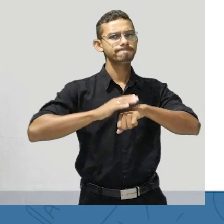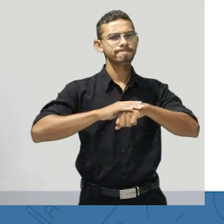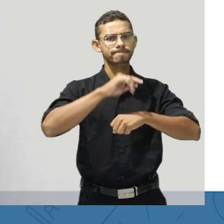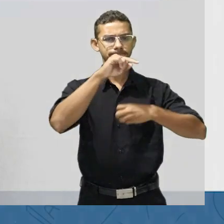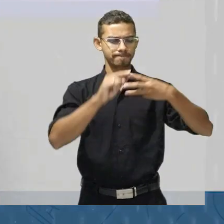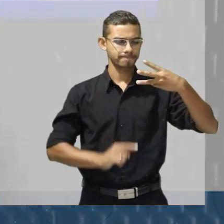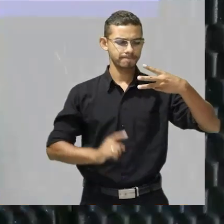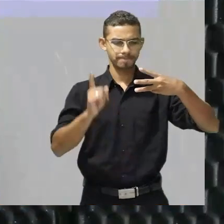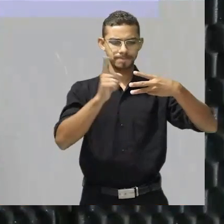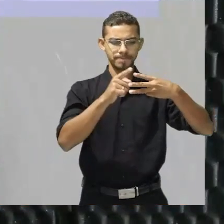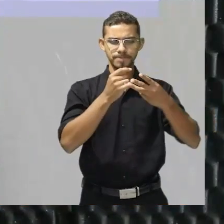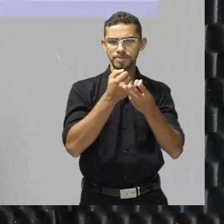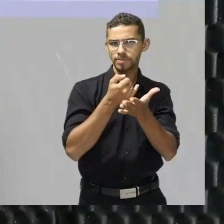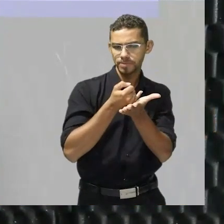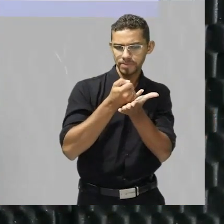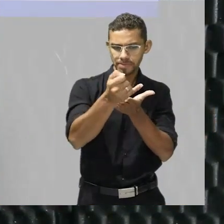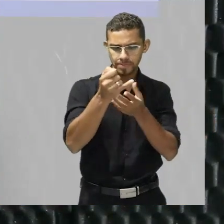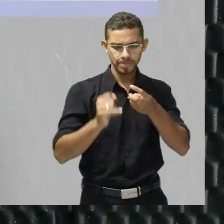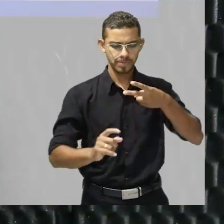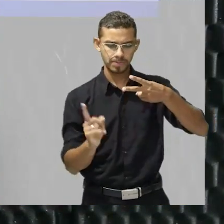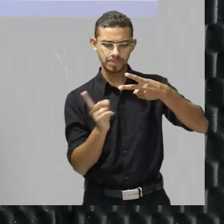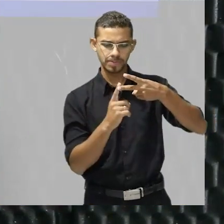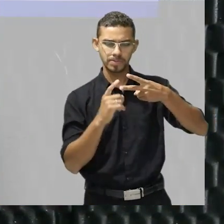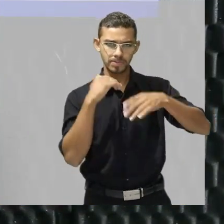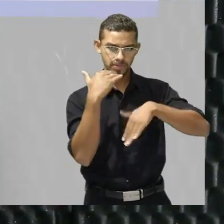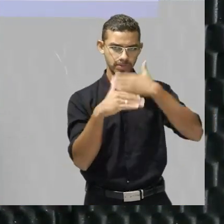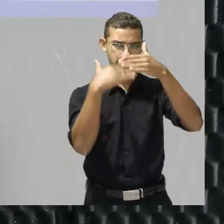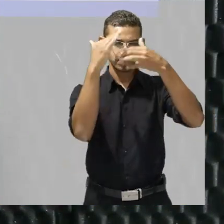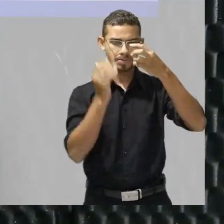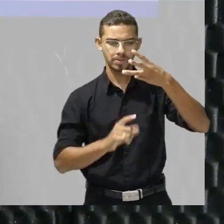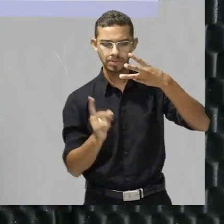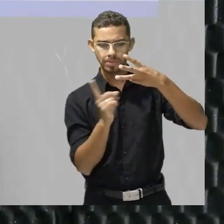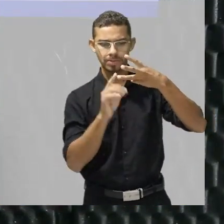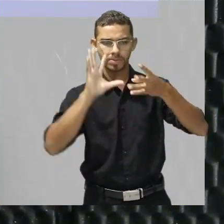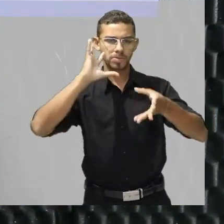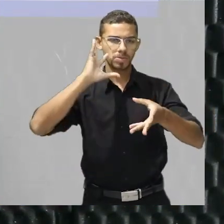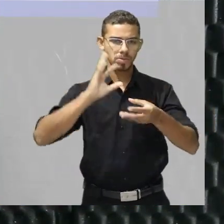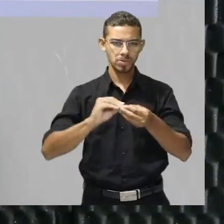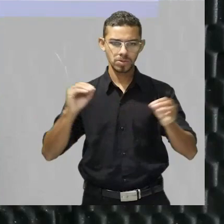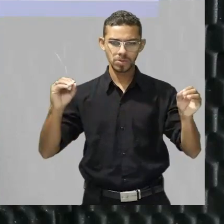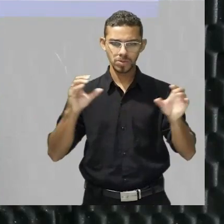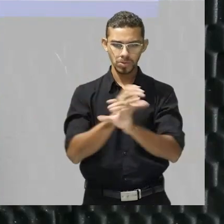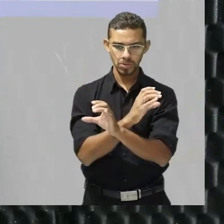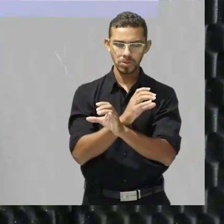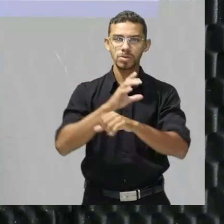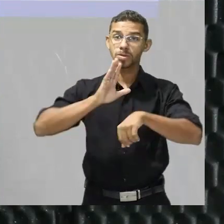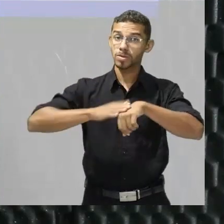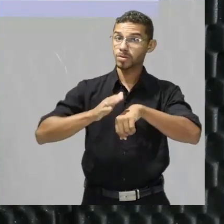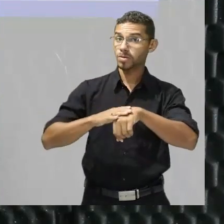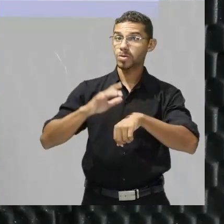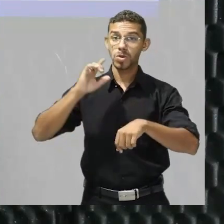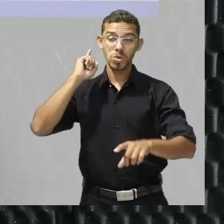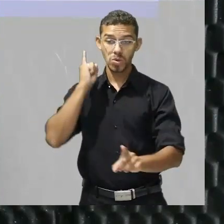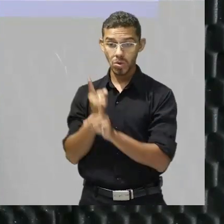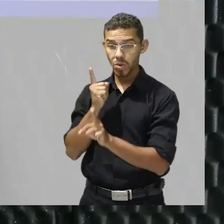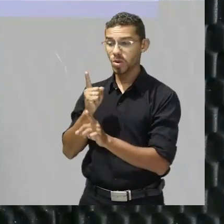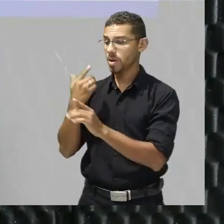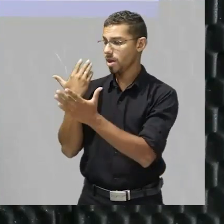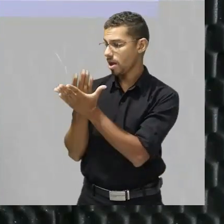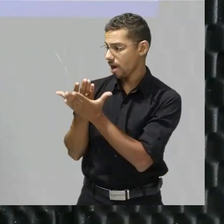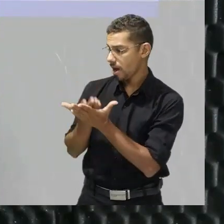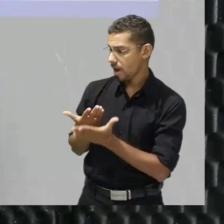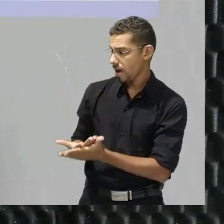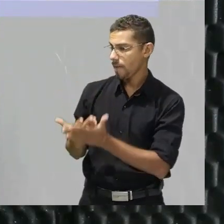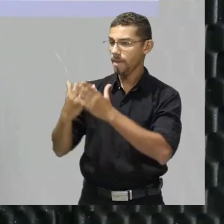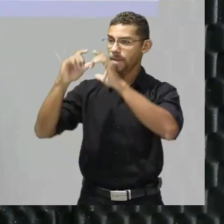a introdução o desenvolvimento e a conclusão vocês vão encontrar lá na nossa plataforma todas essas aulas de